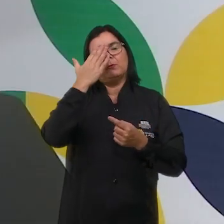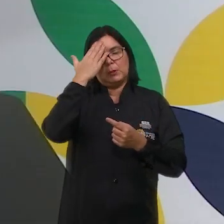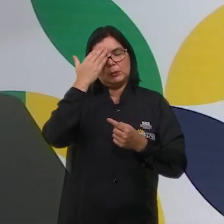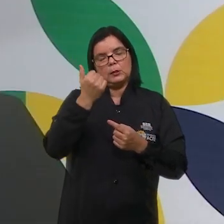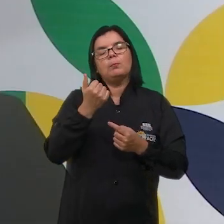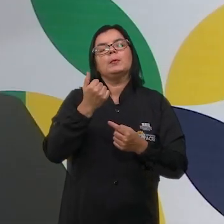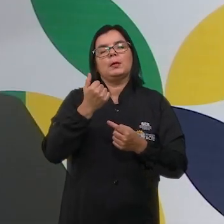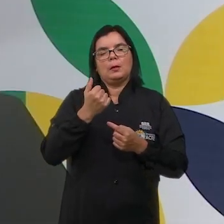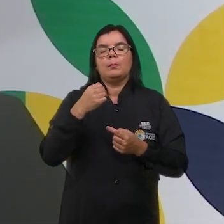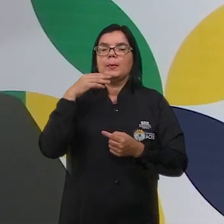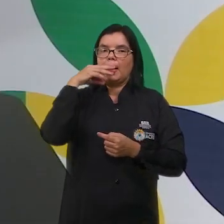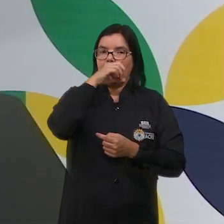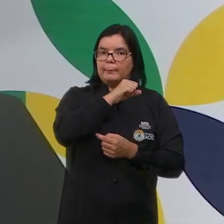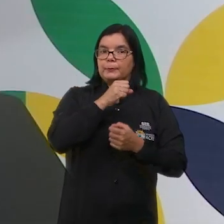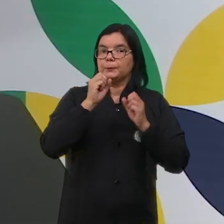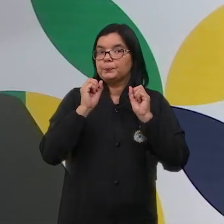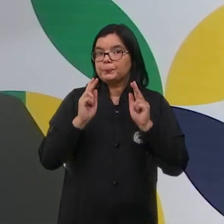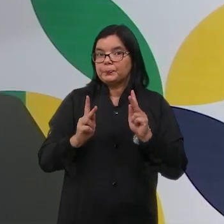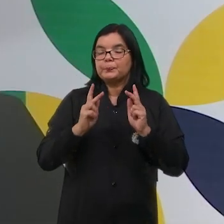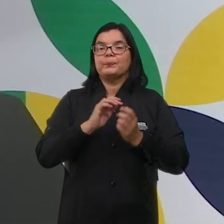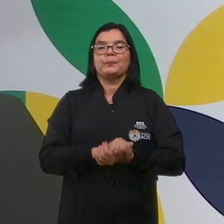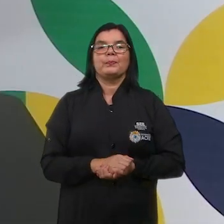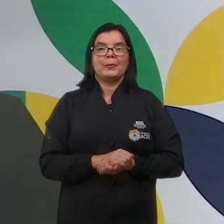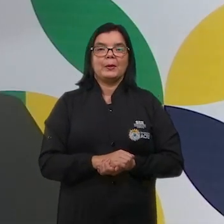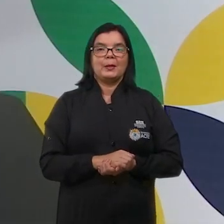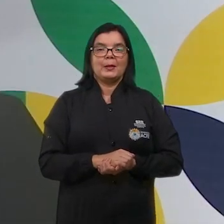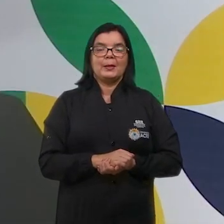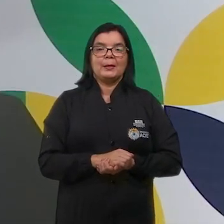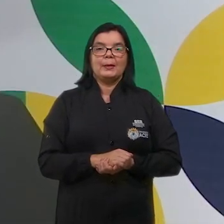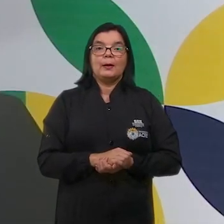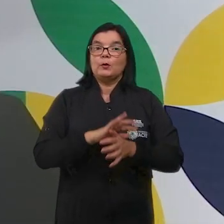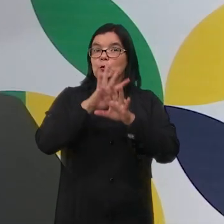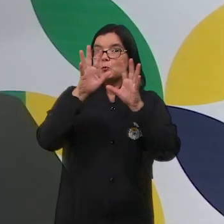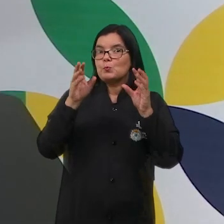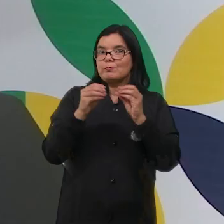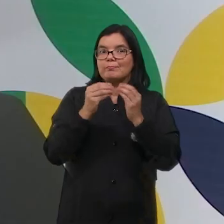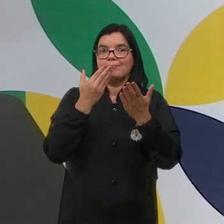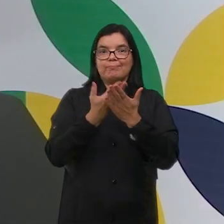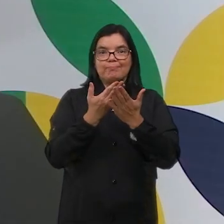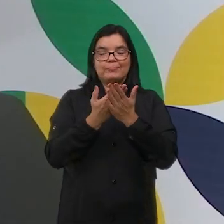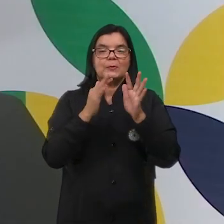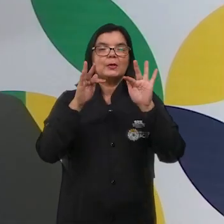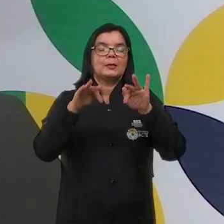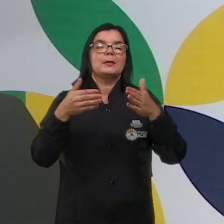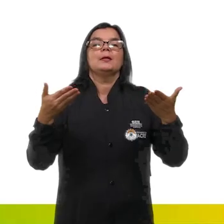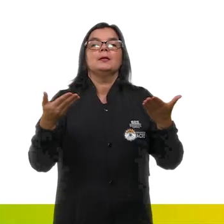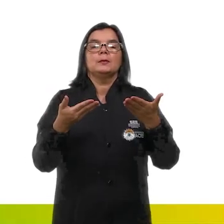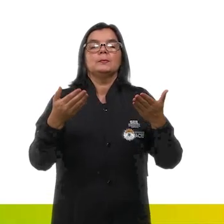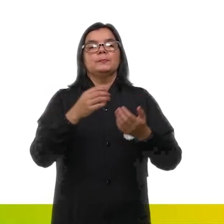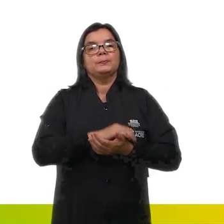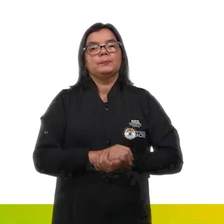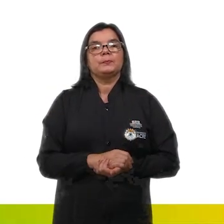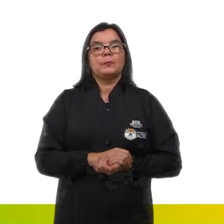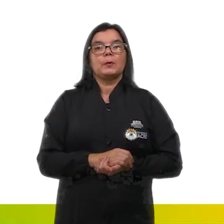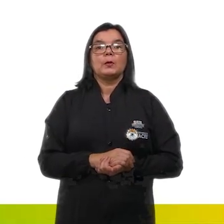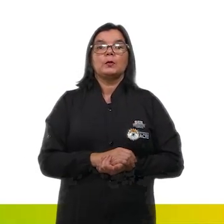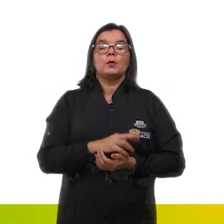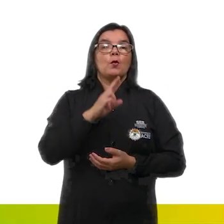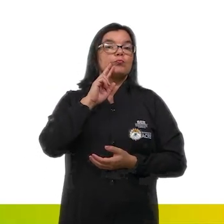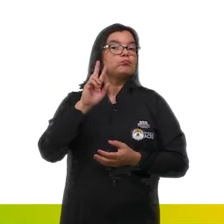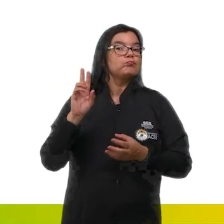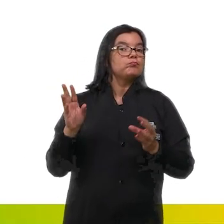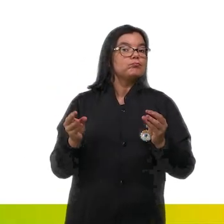no ritmo bem mais rápido. Ok? Tranquilo? Vamos fazer um resumão para finalizar a aula de hoje. Let's go! Então,